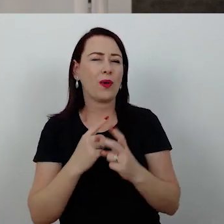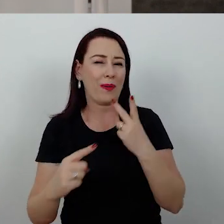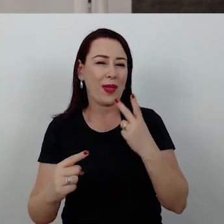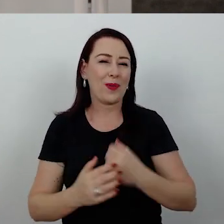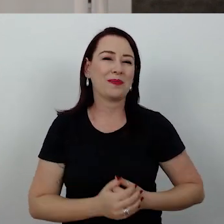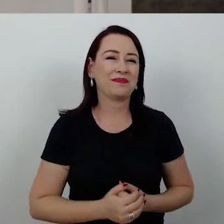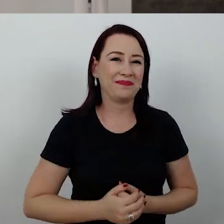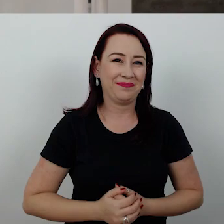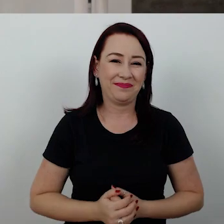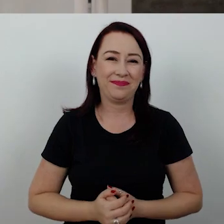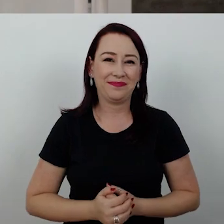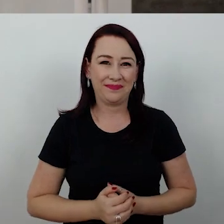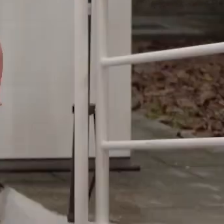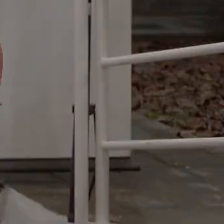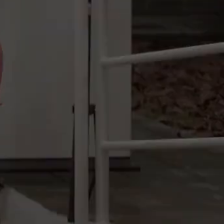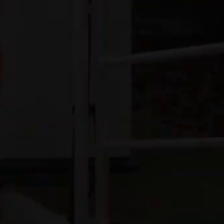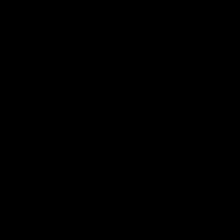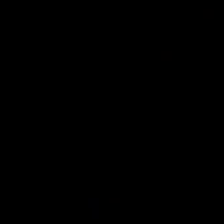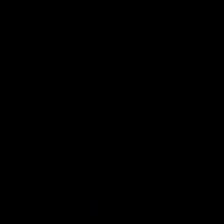ano e meio aí de Film Commission.